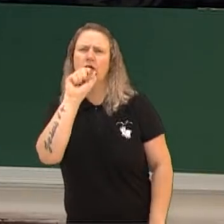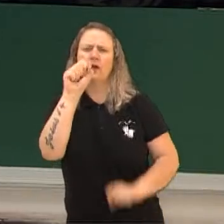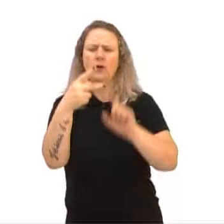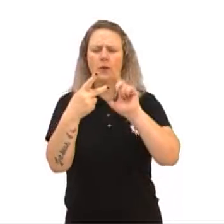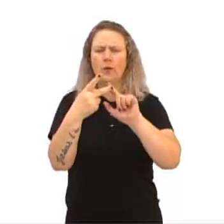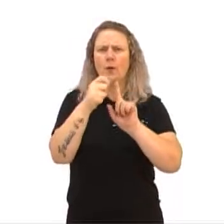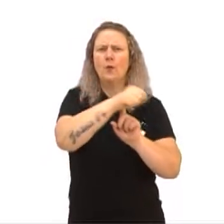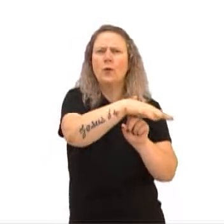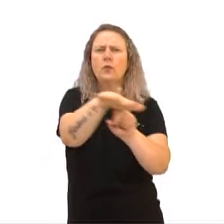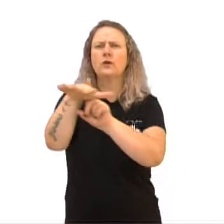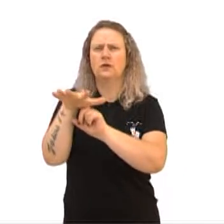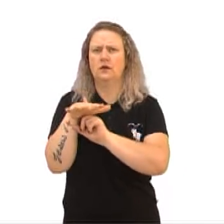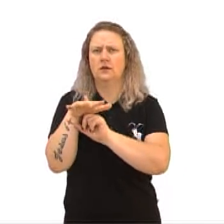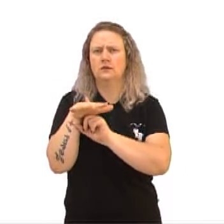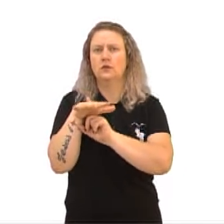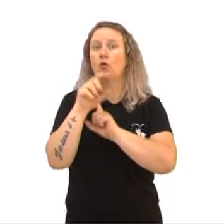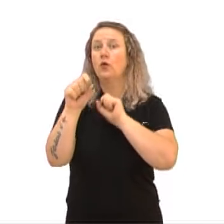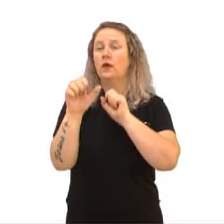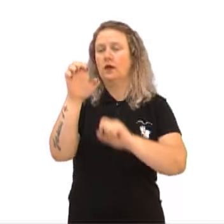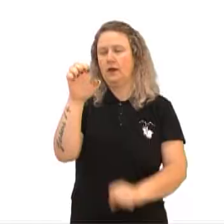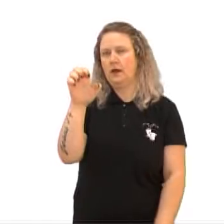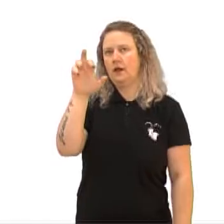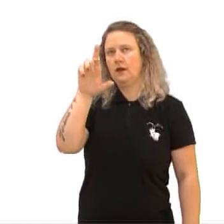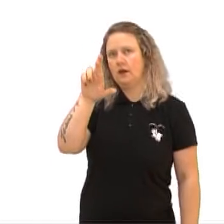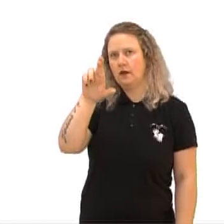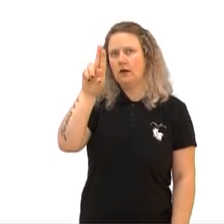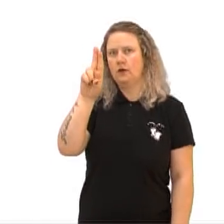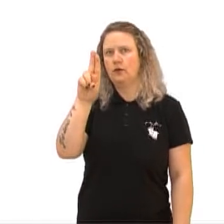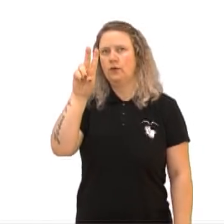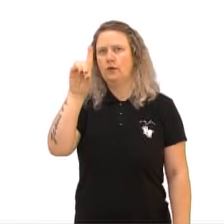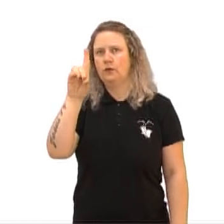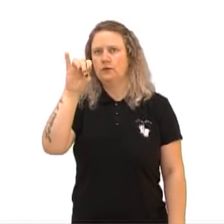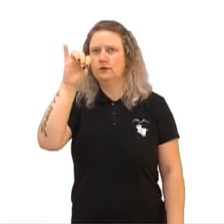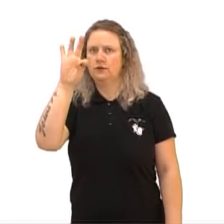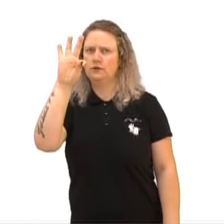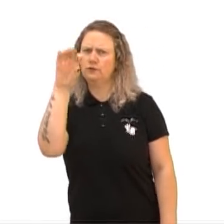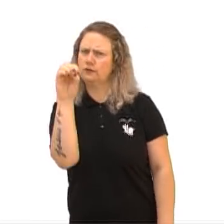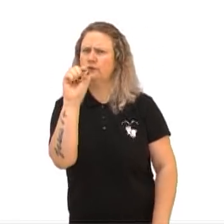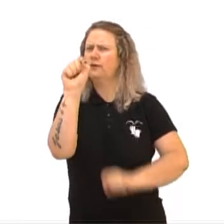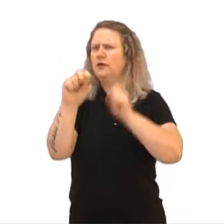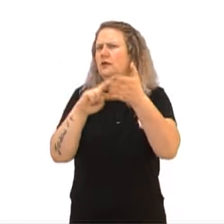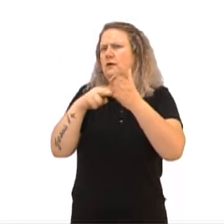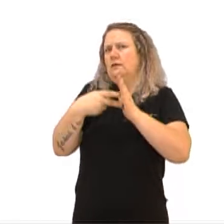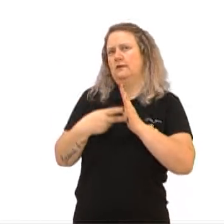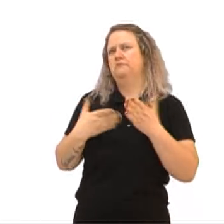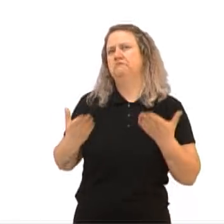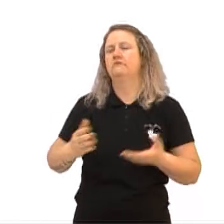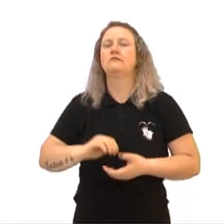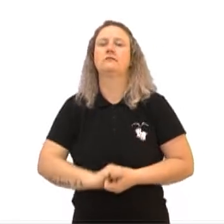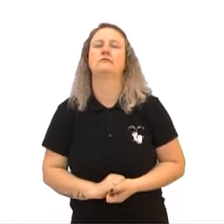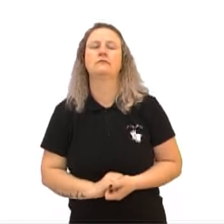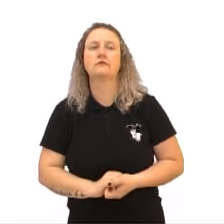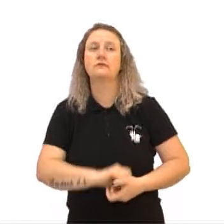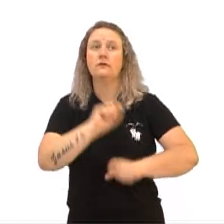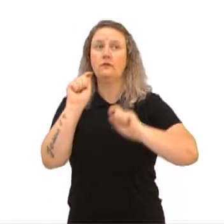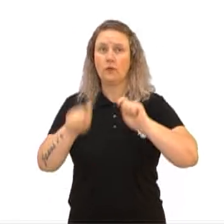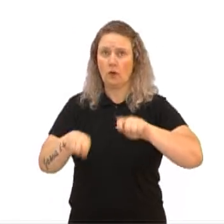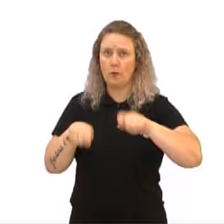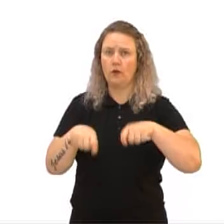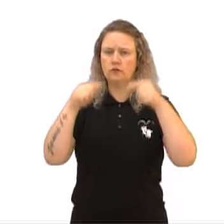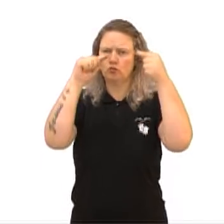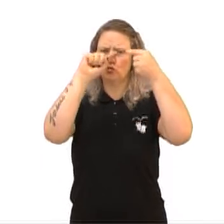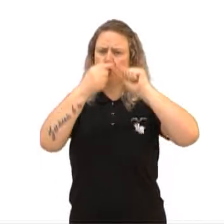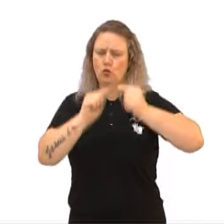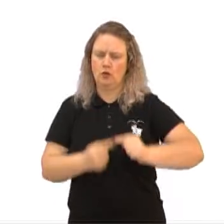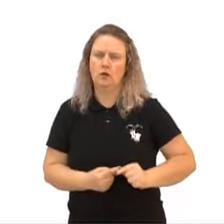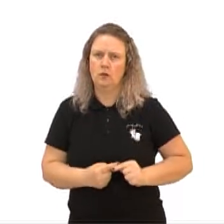agora. Então, erudito e popular. A expressão cultura erudita pode estar ligada a vários